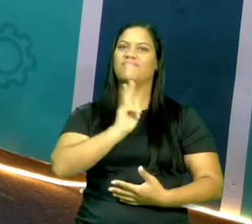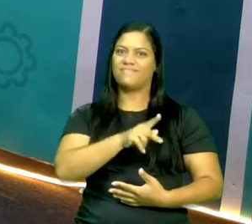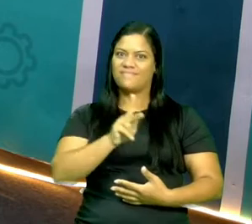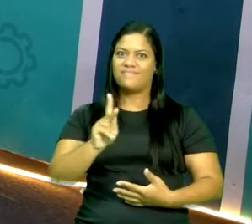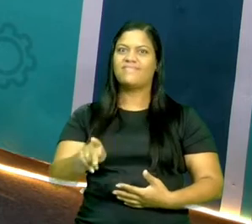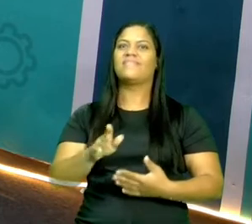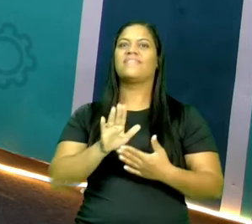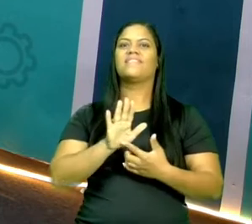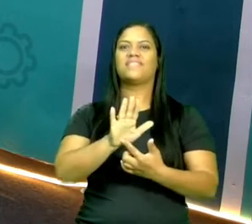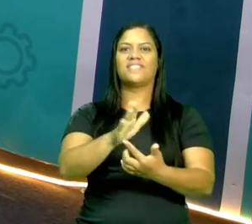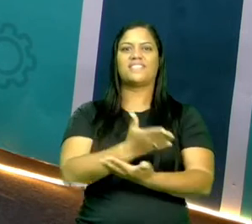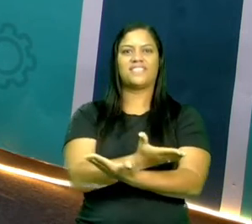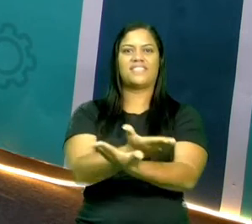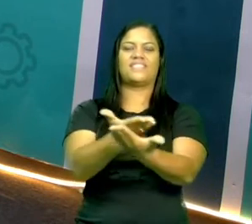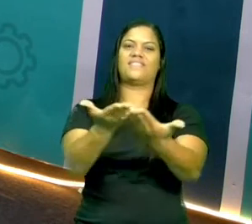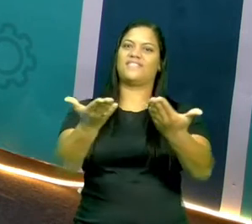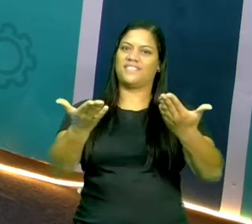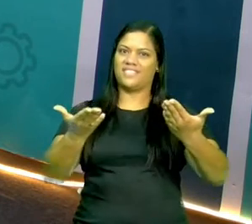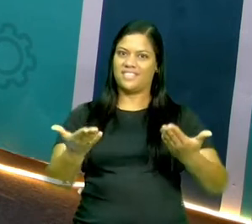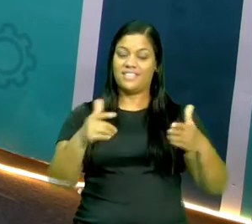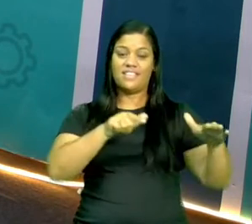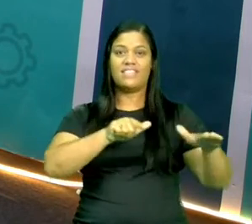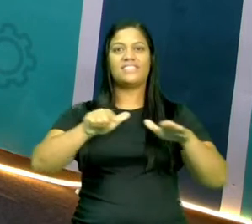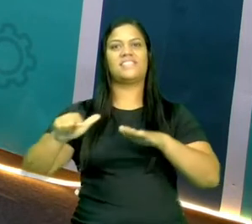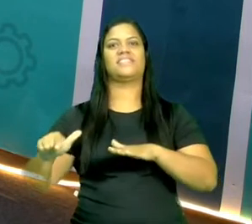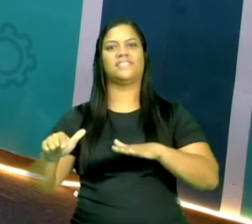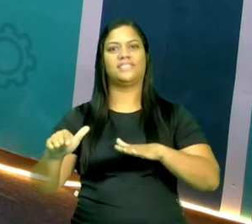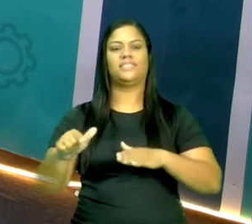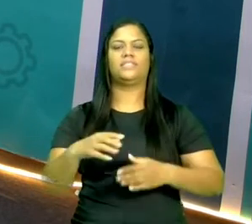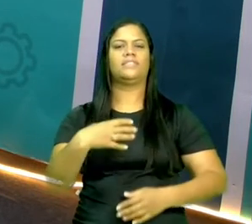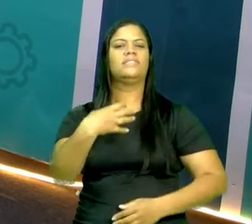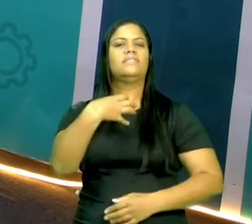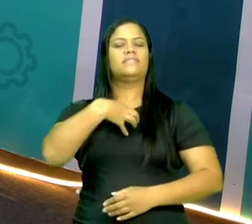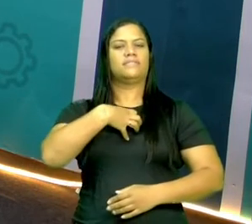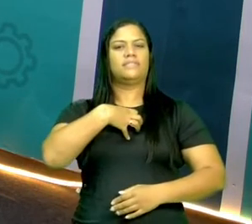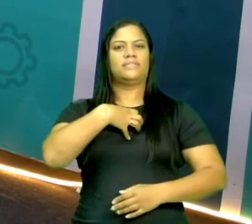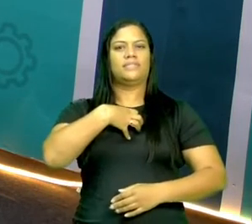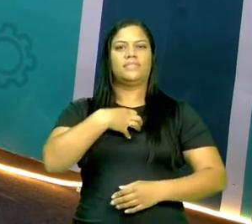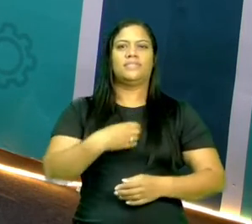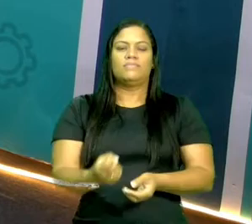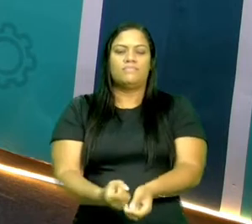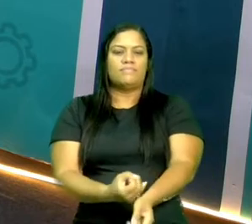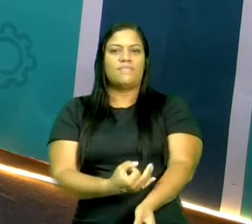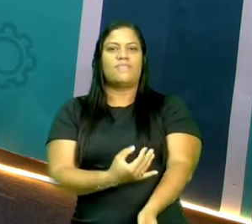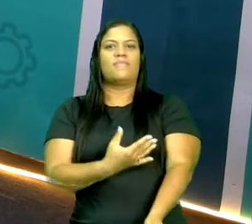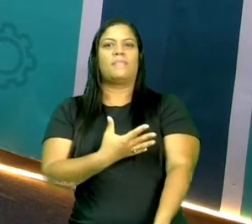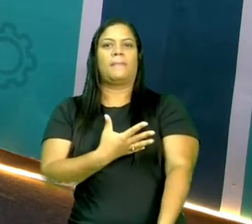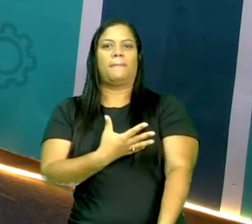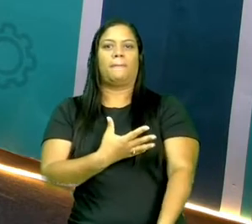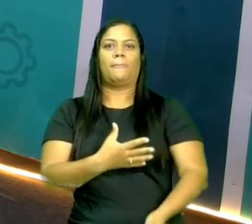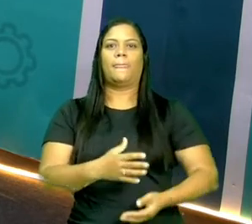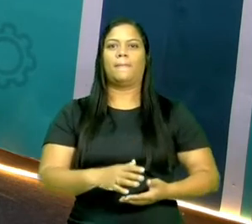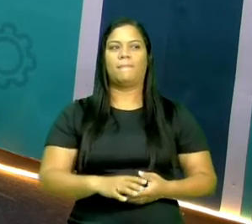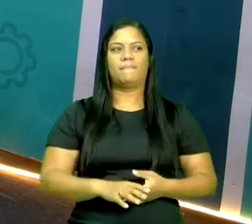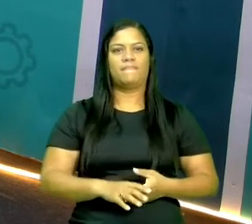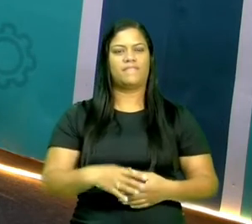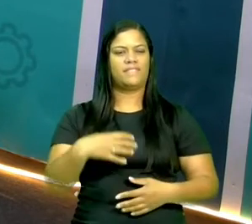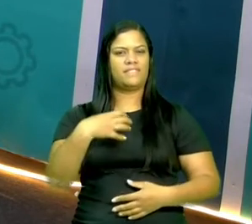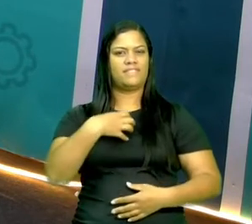mostrar para vocês durante toda essa semana, sobre sentimentos, sobre as emoções, sobre